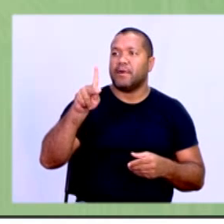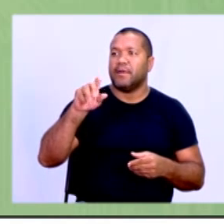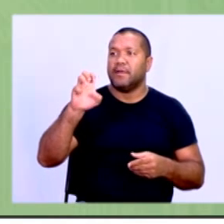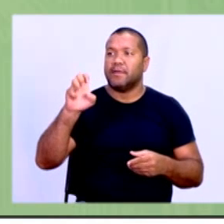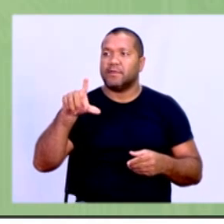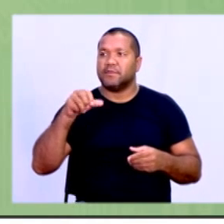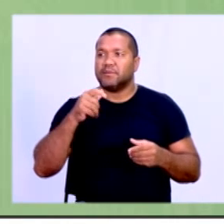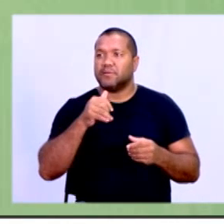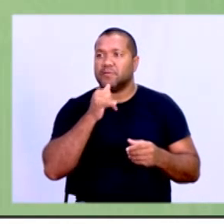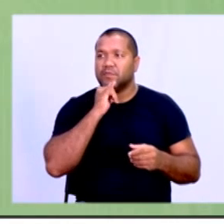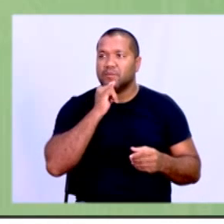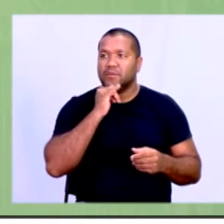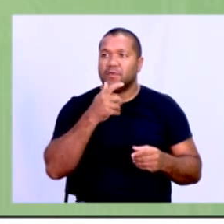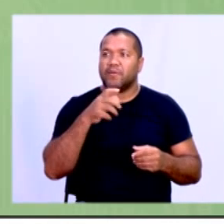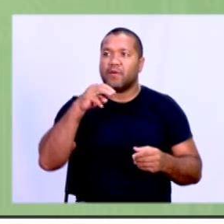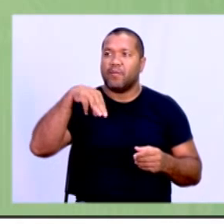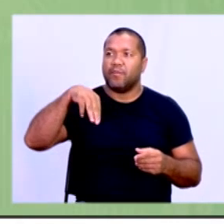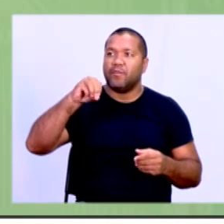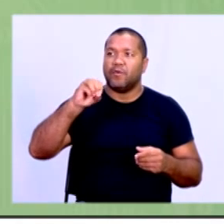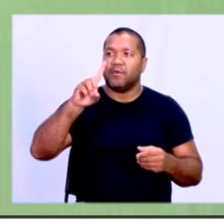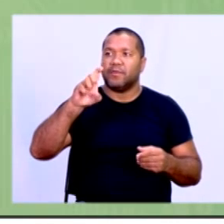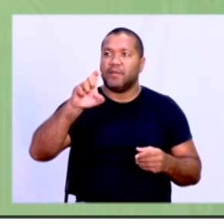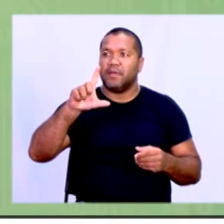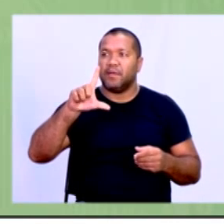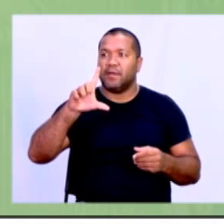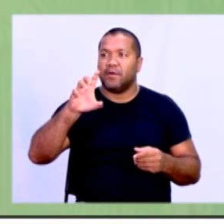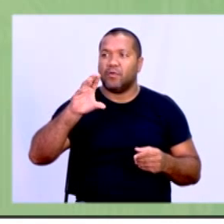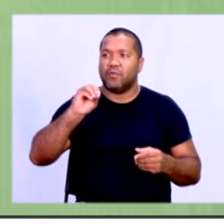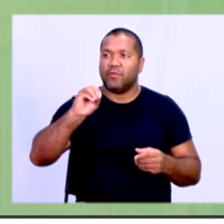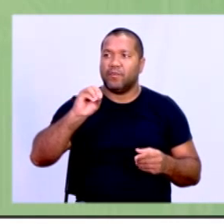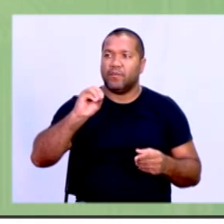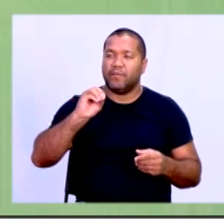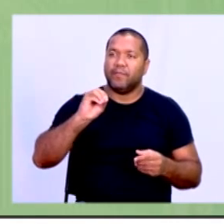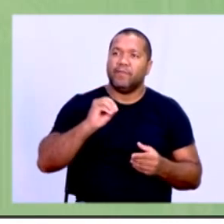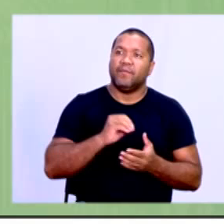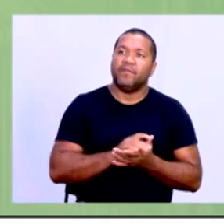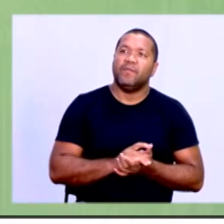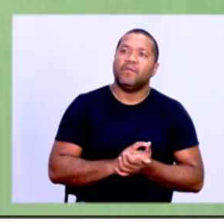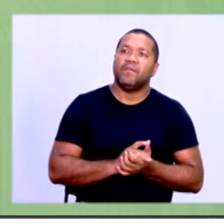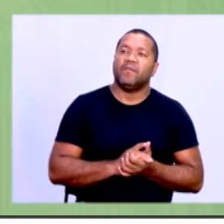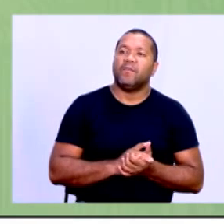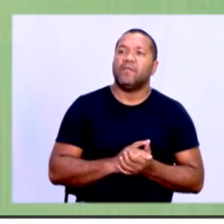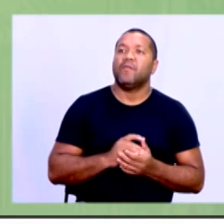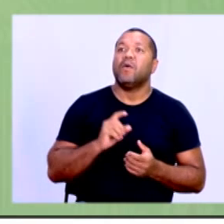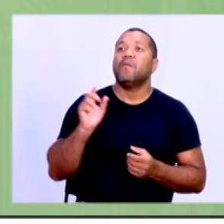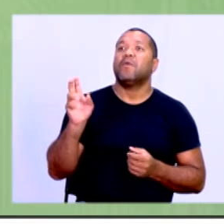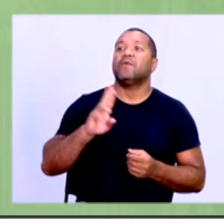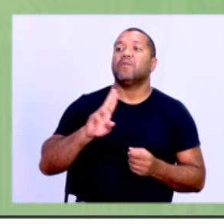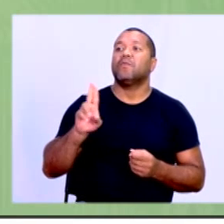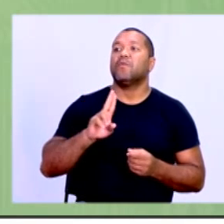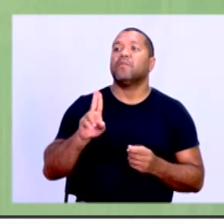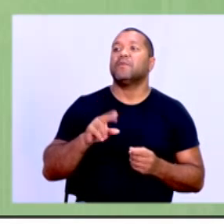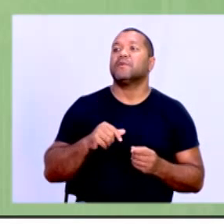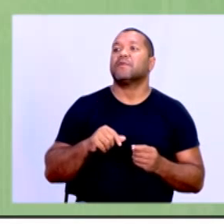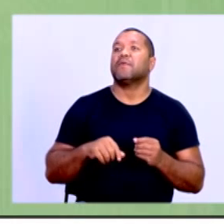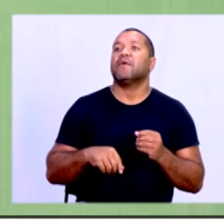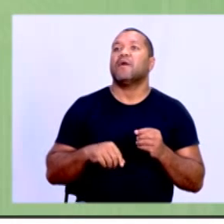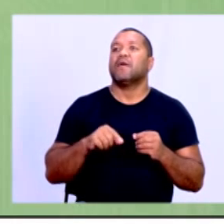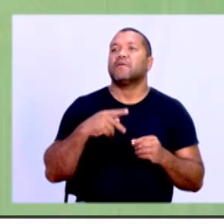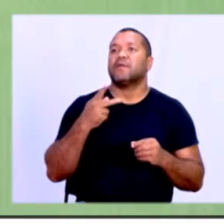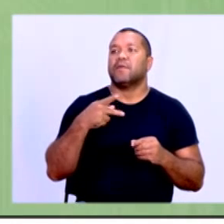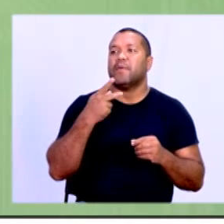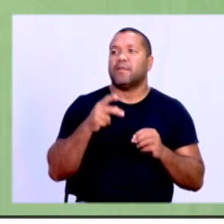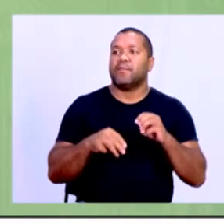eu tenho modelos Blade. Então, quando eu for criar esse arquivo, por exemplo, o nome desse arquivo é